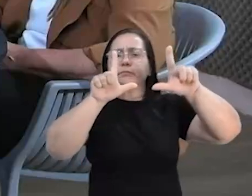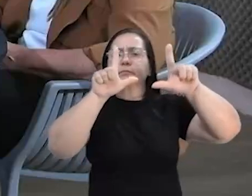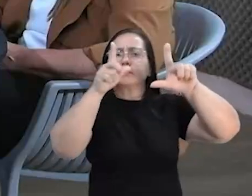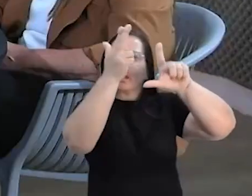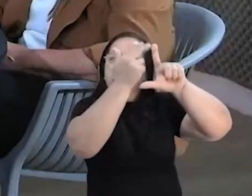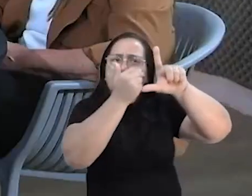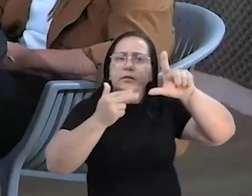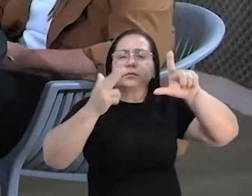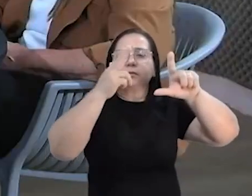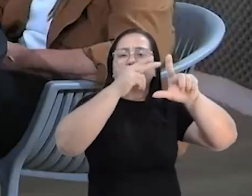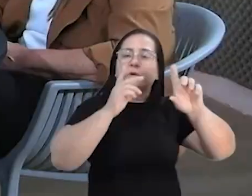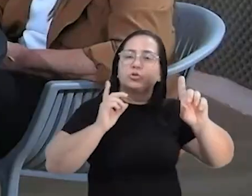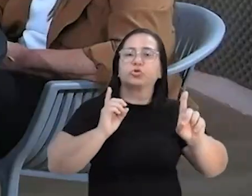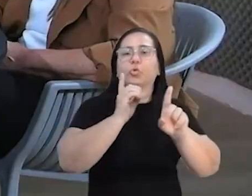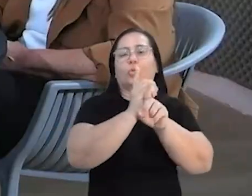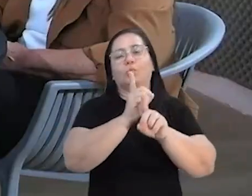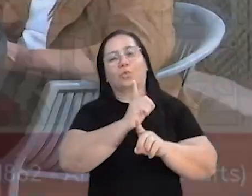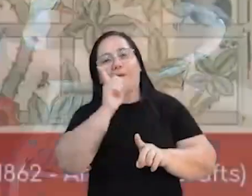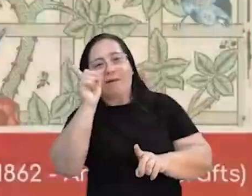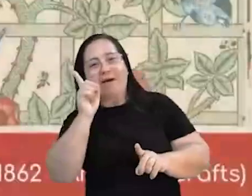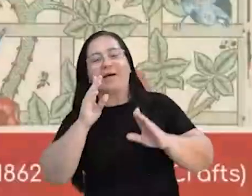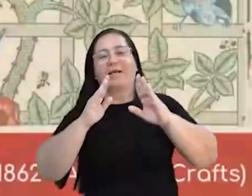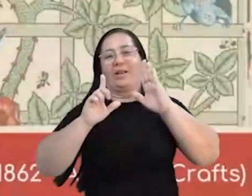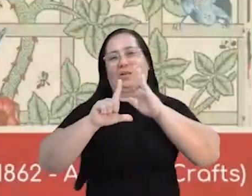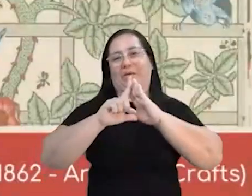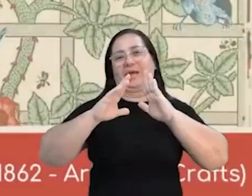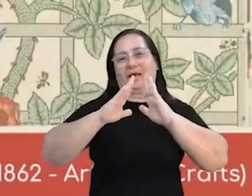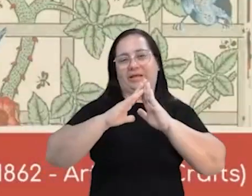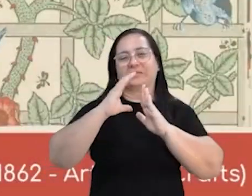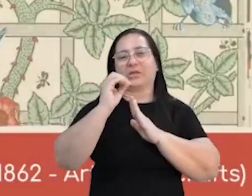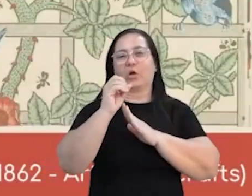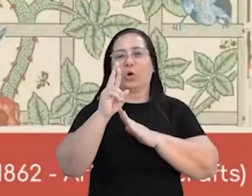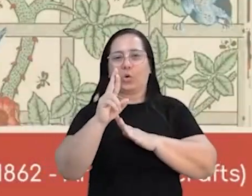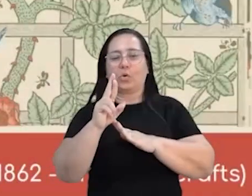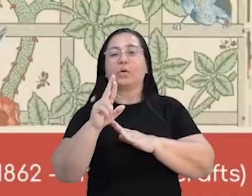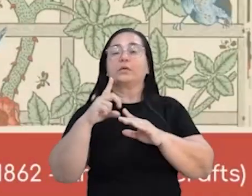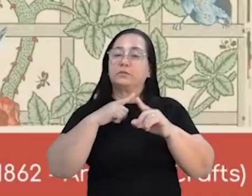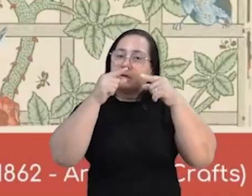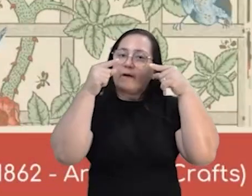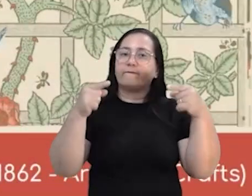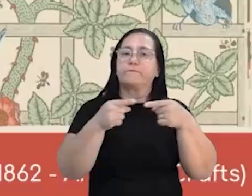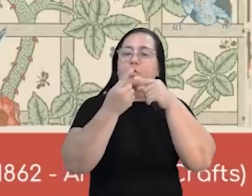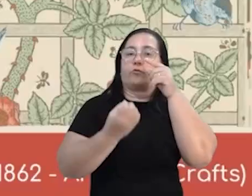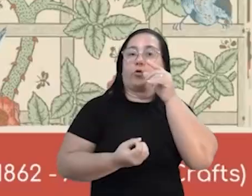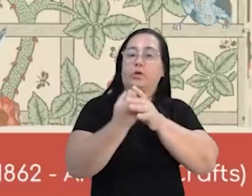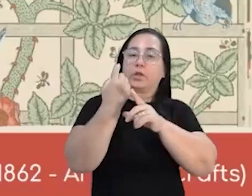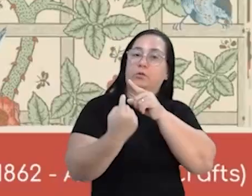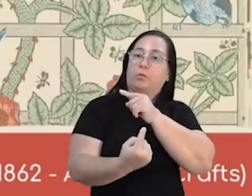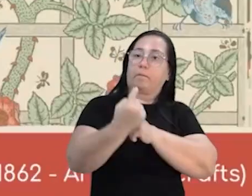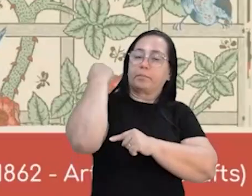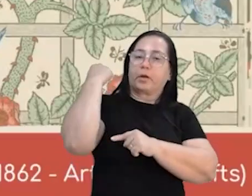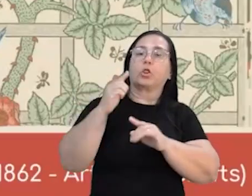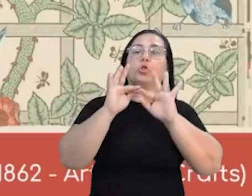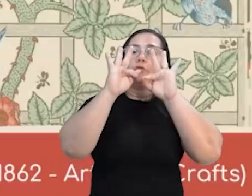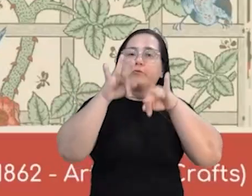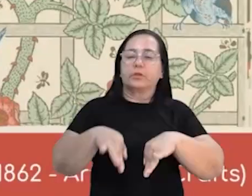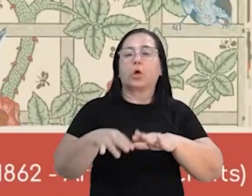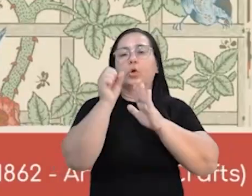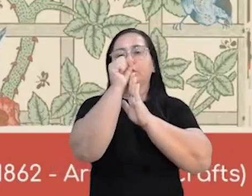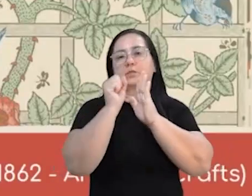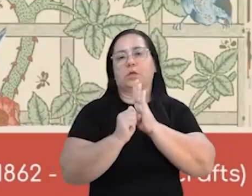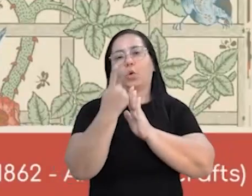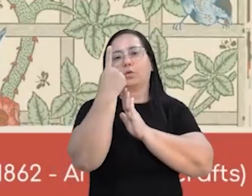gente encontrou lá na Casa Cor, né, que tem muito a ver com o que foi criado na época, no final do